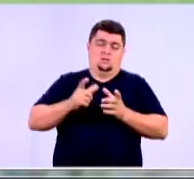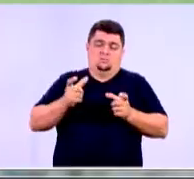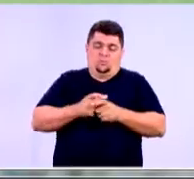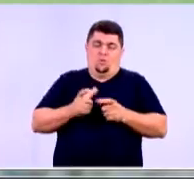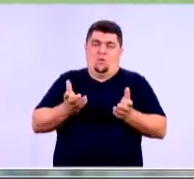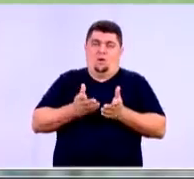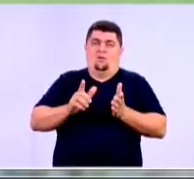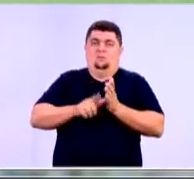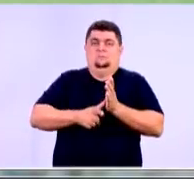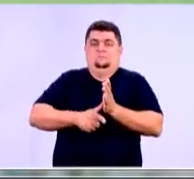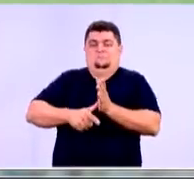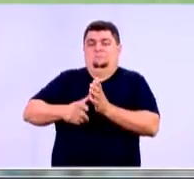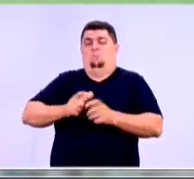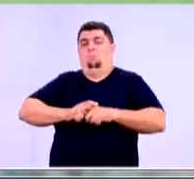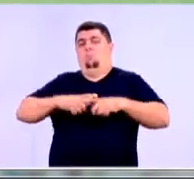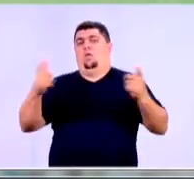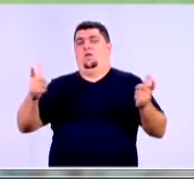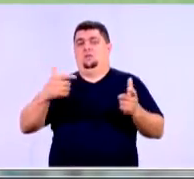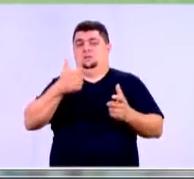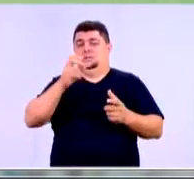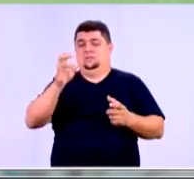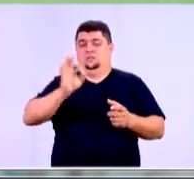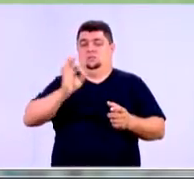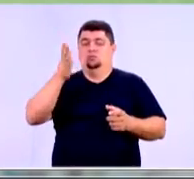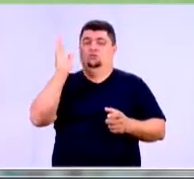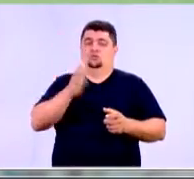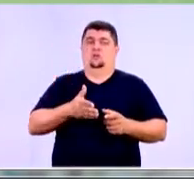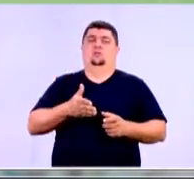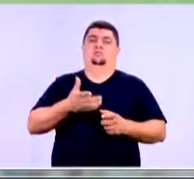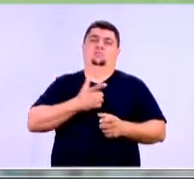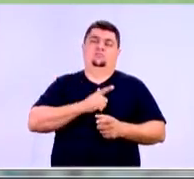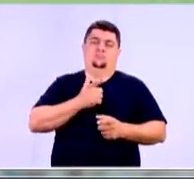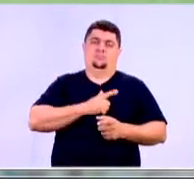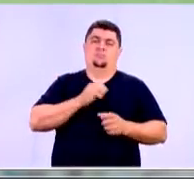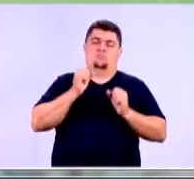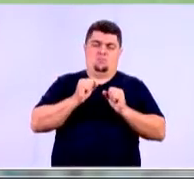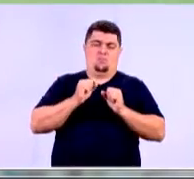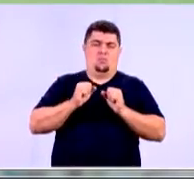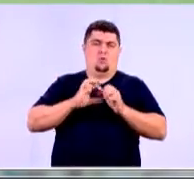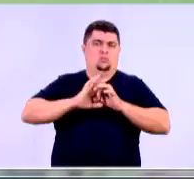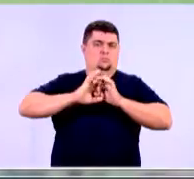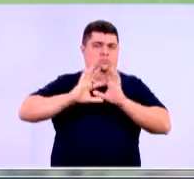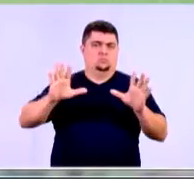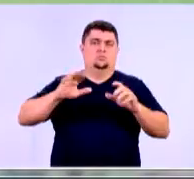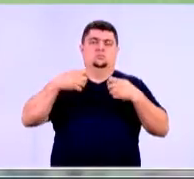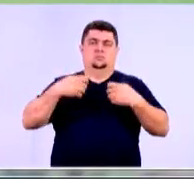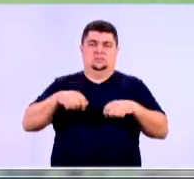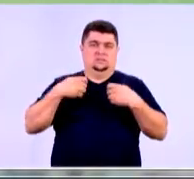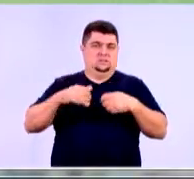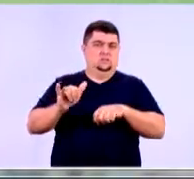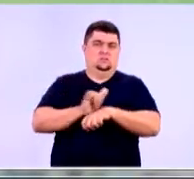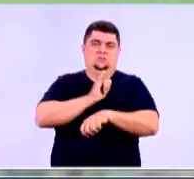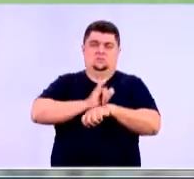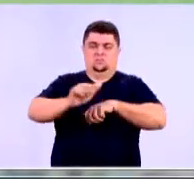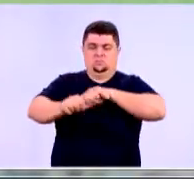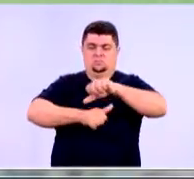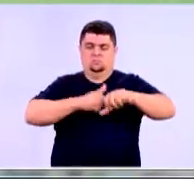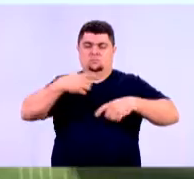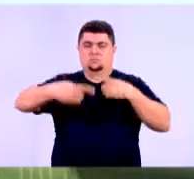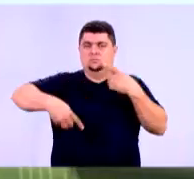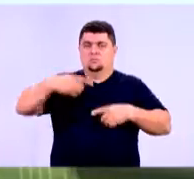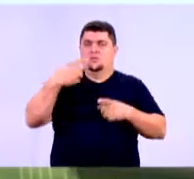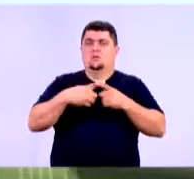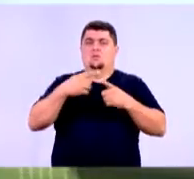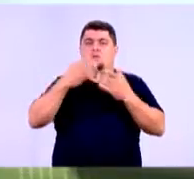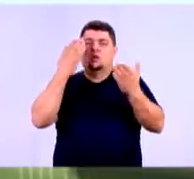comprometendo 15% da venda realizada pelo seu João, ele poderia sim, deveria mudar sua política de crédito, fazer uma